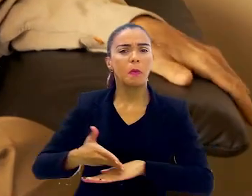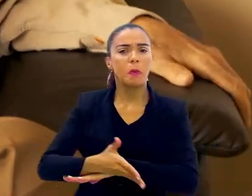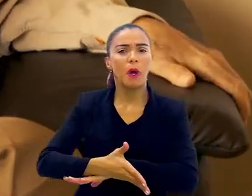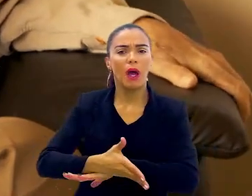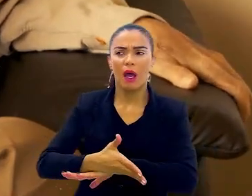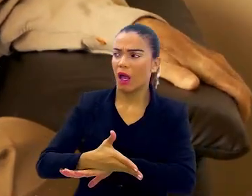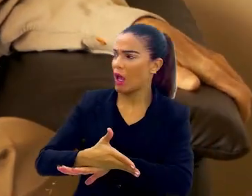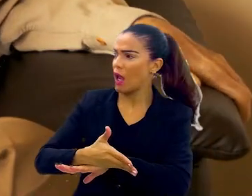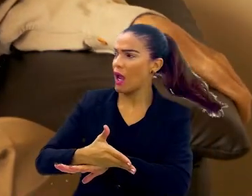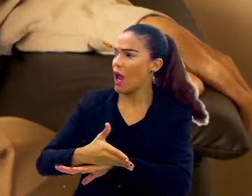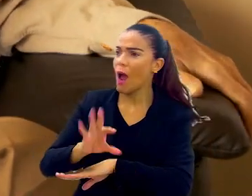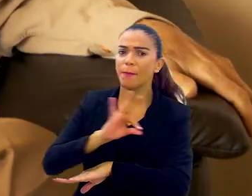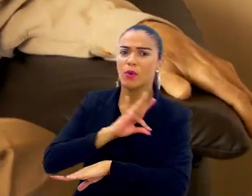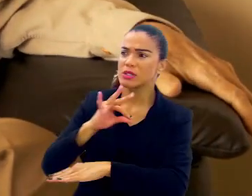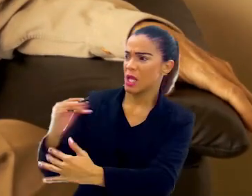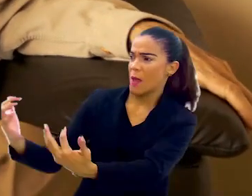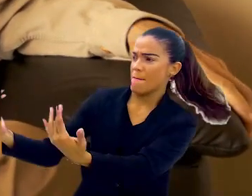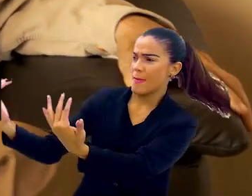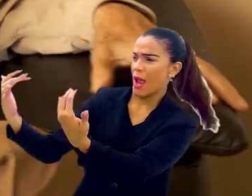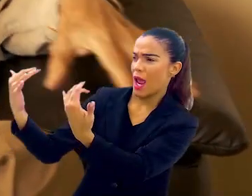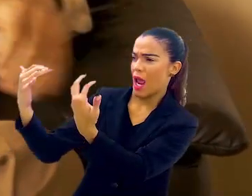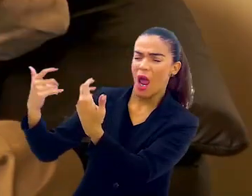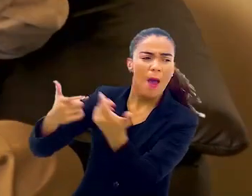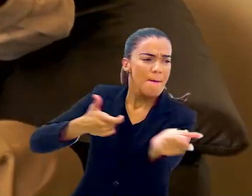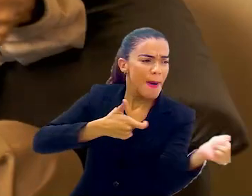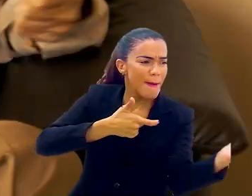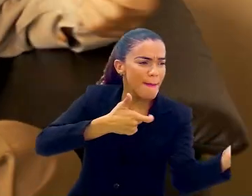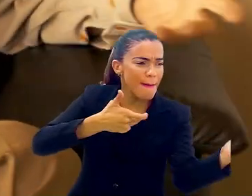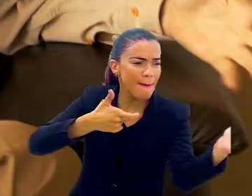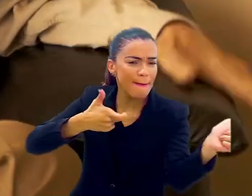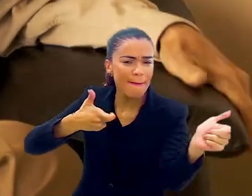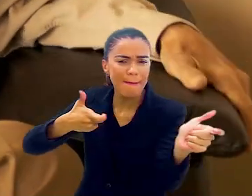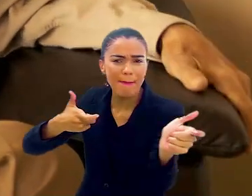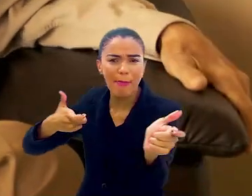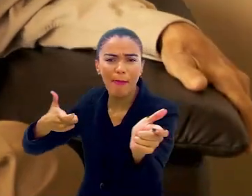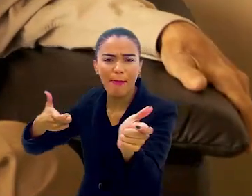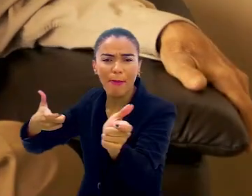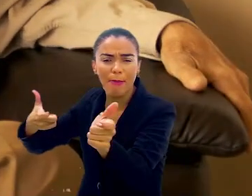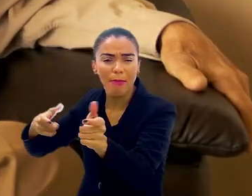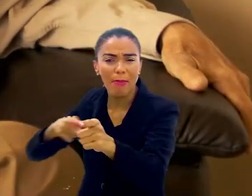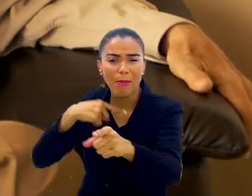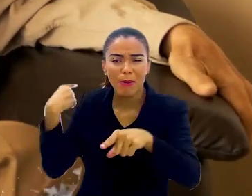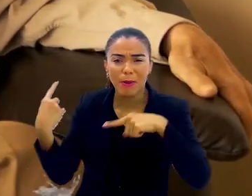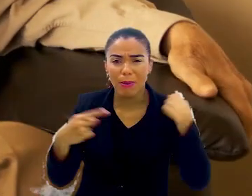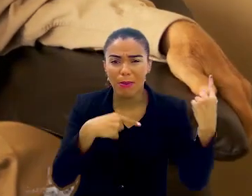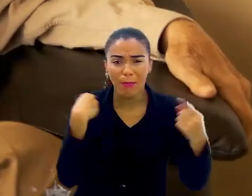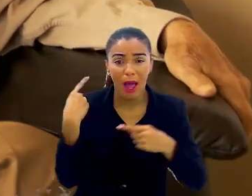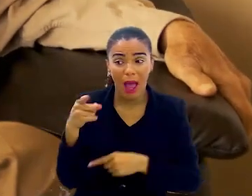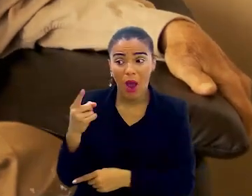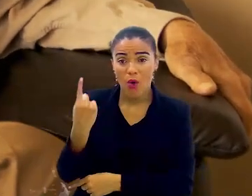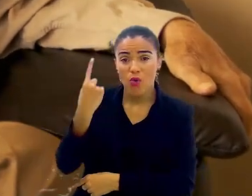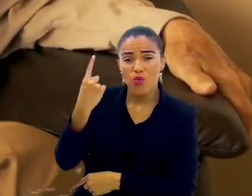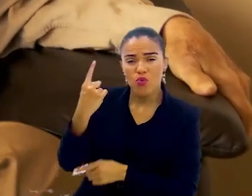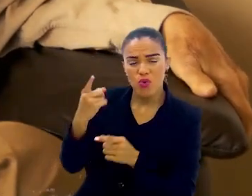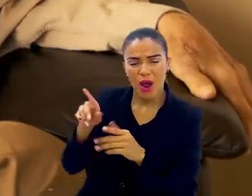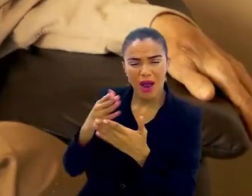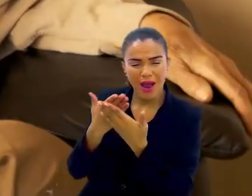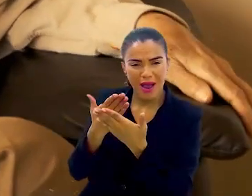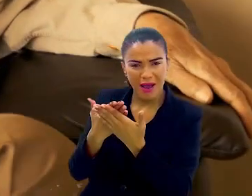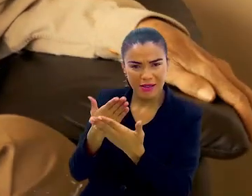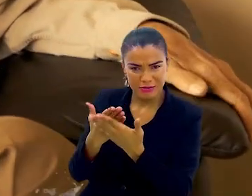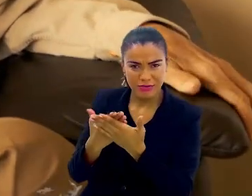invadidos pela polícia, chegaram lá atirando e matando esse rapaz,